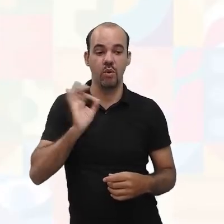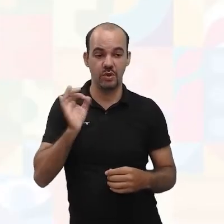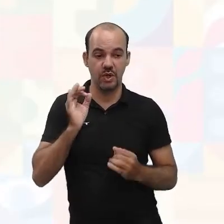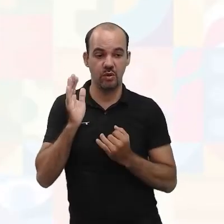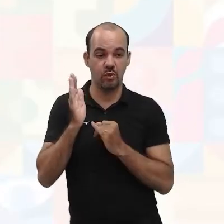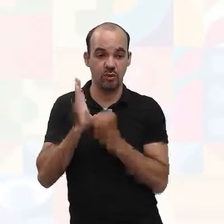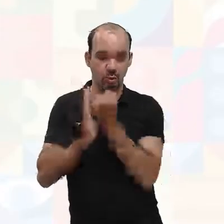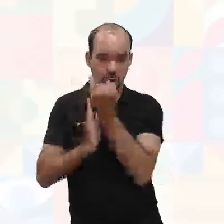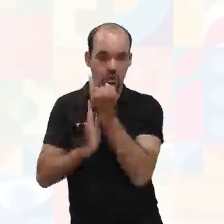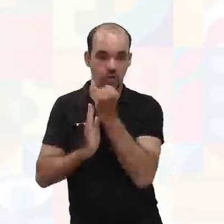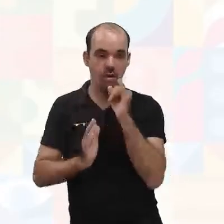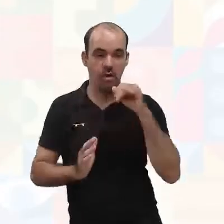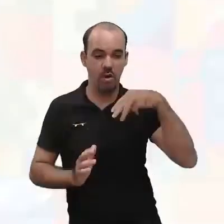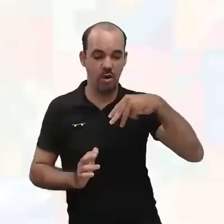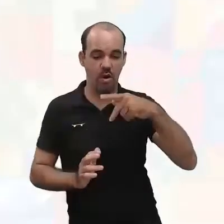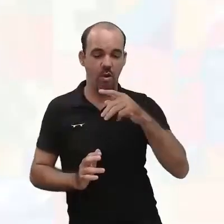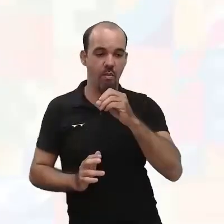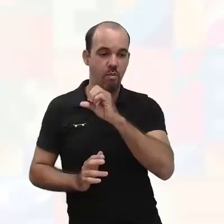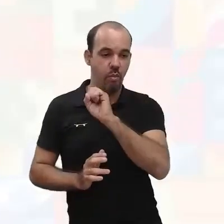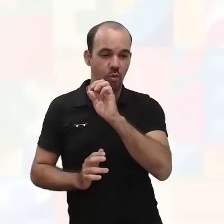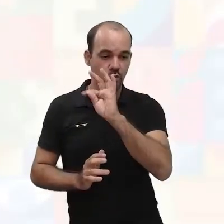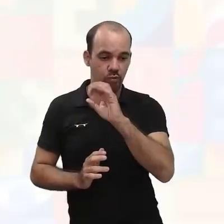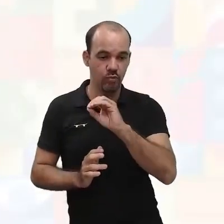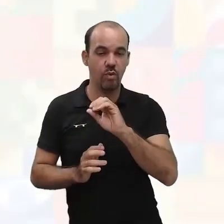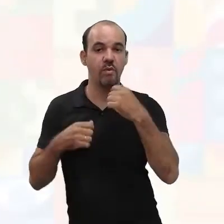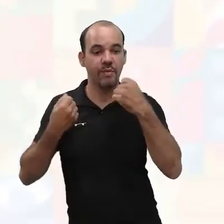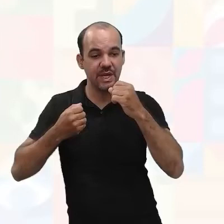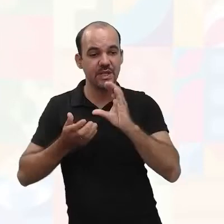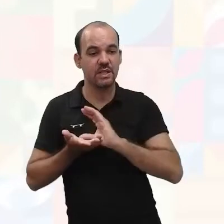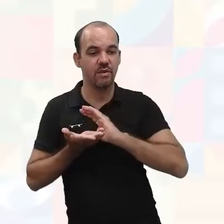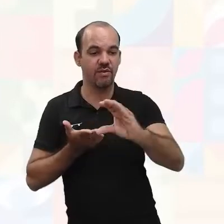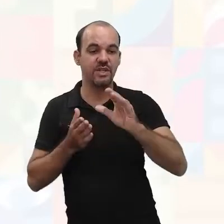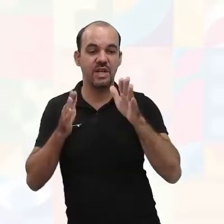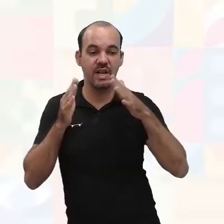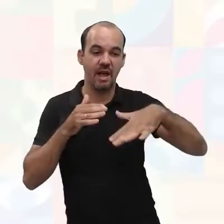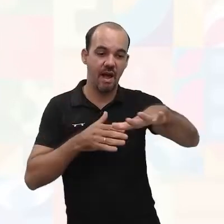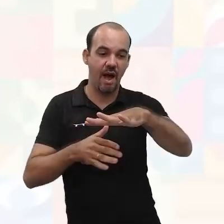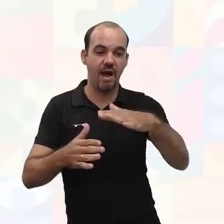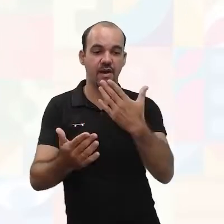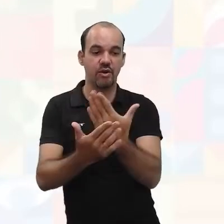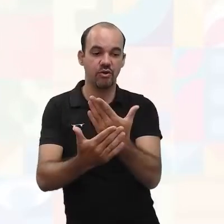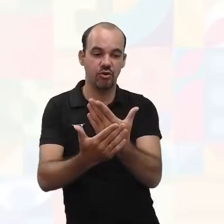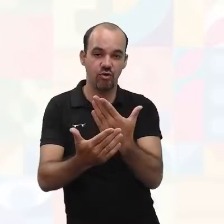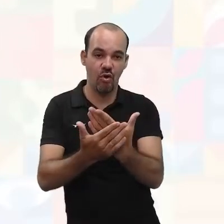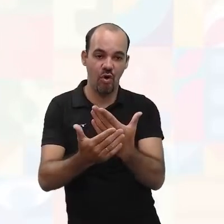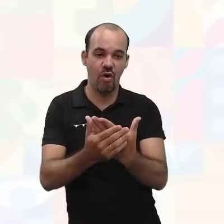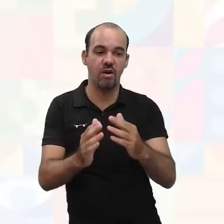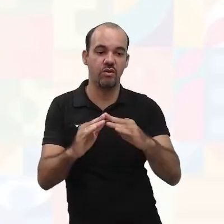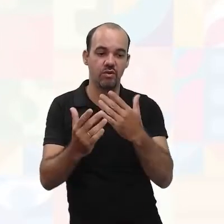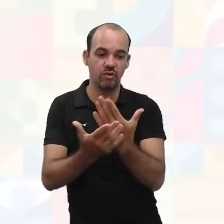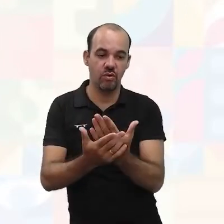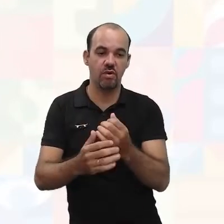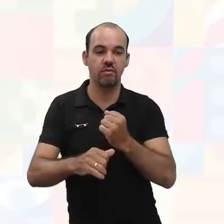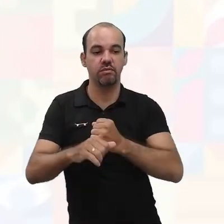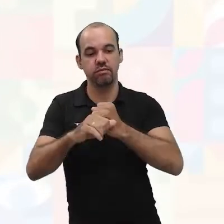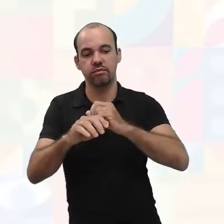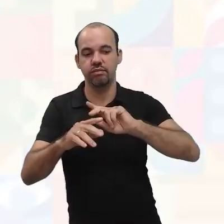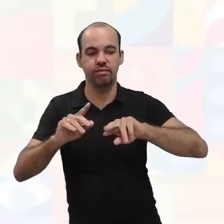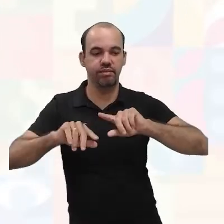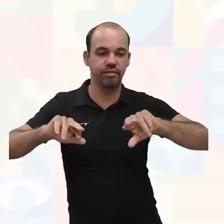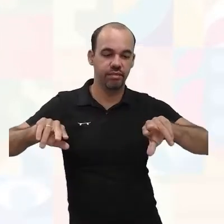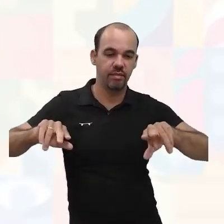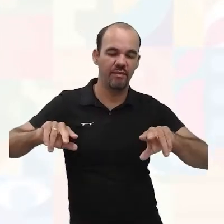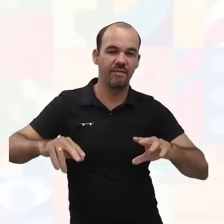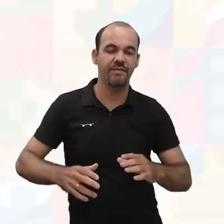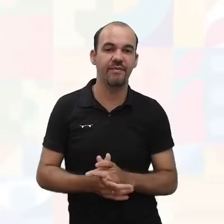da transferência. A União tem a obrigação, sim, de contribuir significativamente nessa aplicação de recursos, como a receita da União é maior